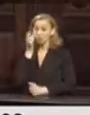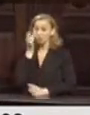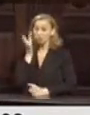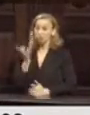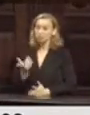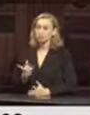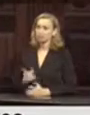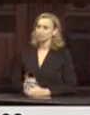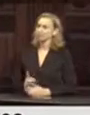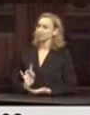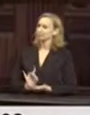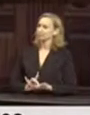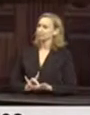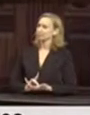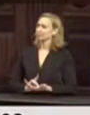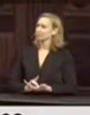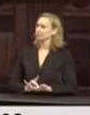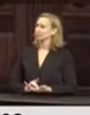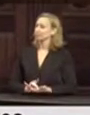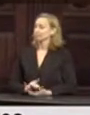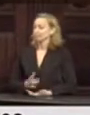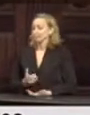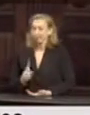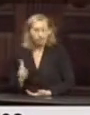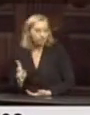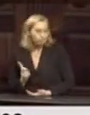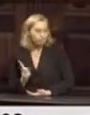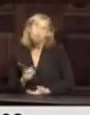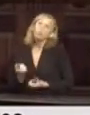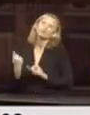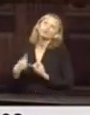é verdade. E por que